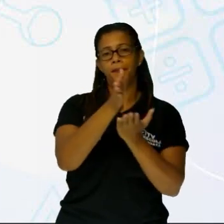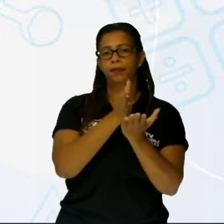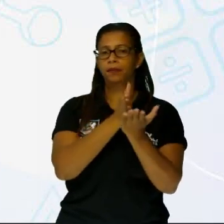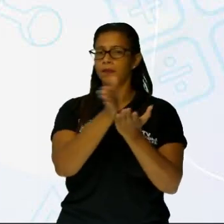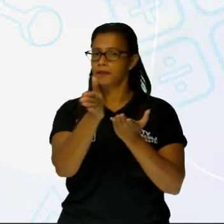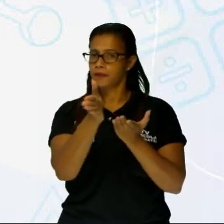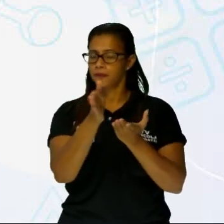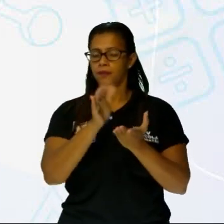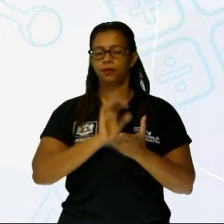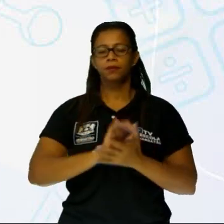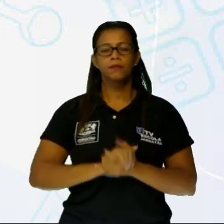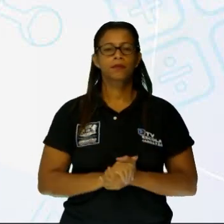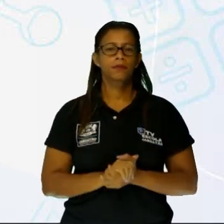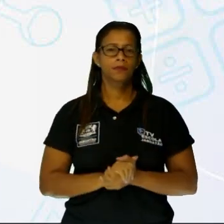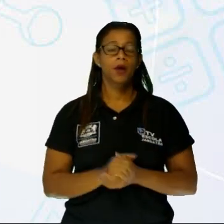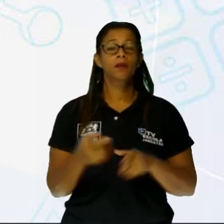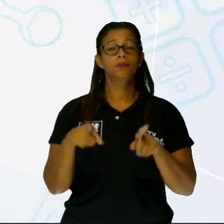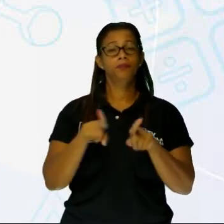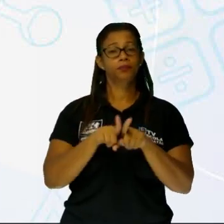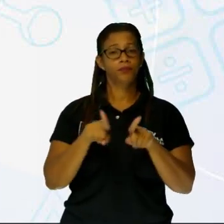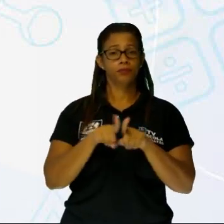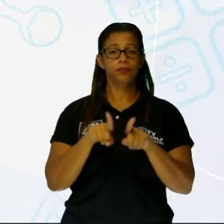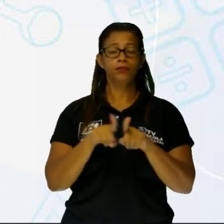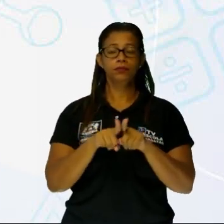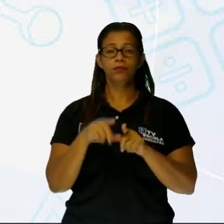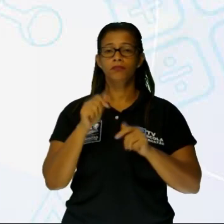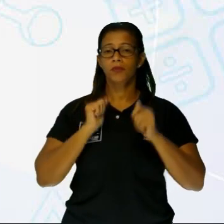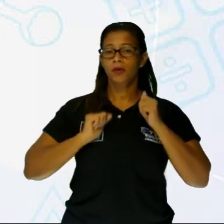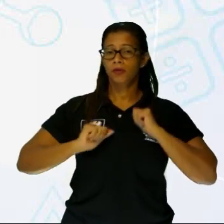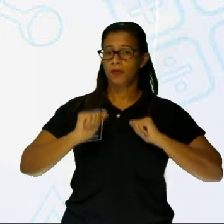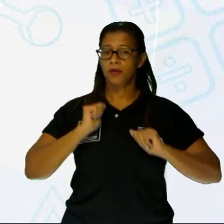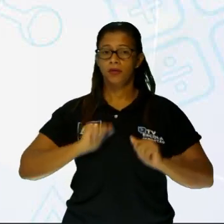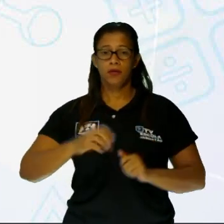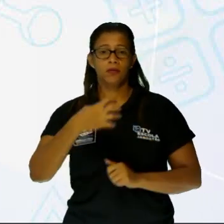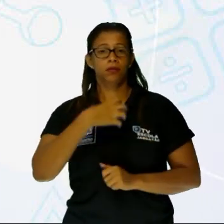probabilidades, né? E também para falar sobre